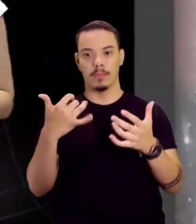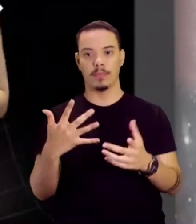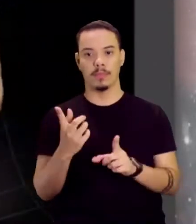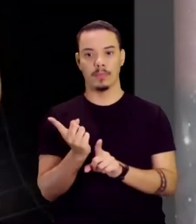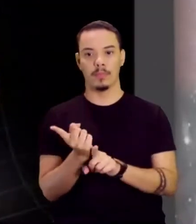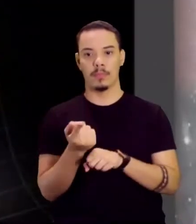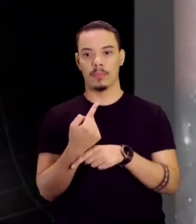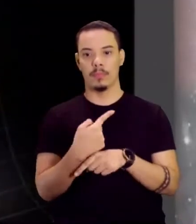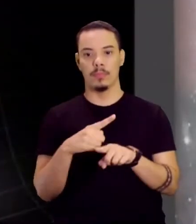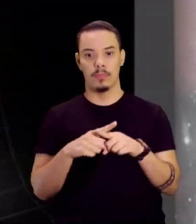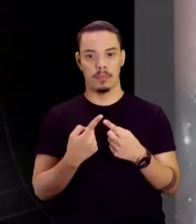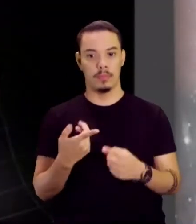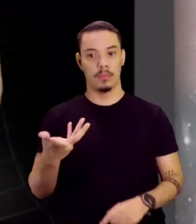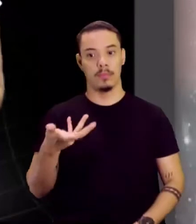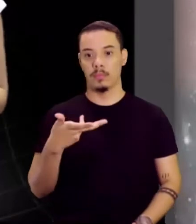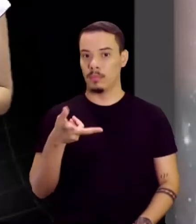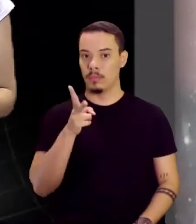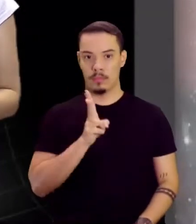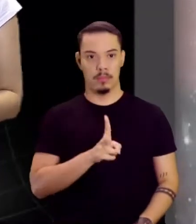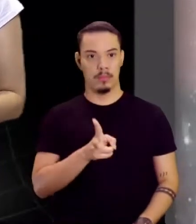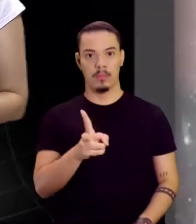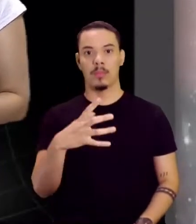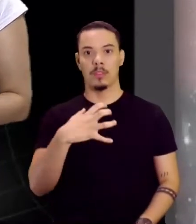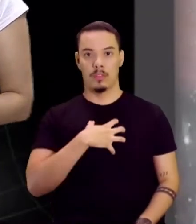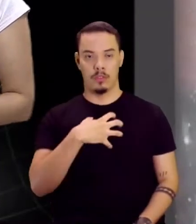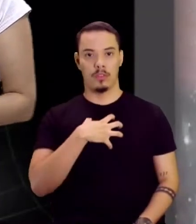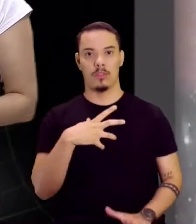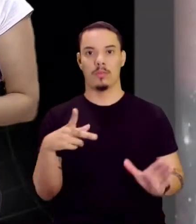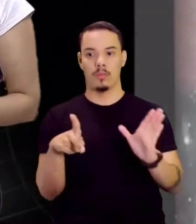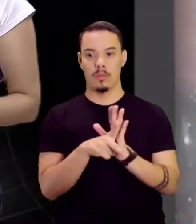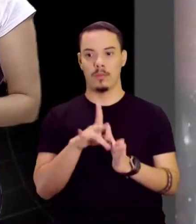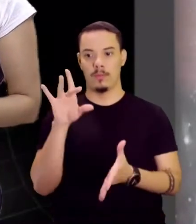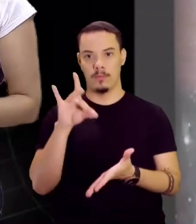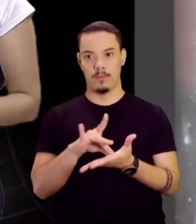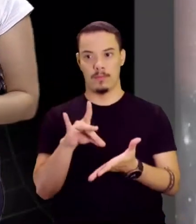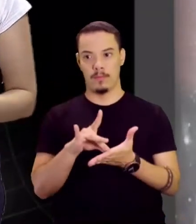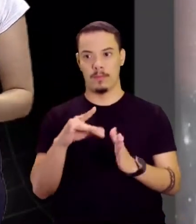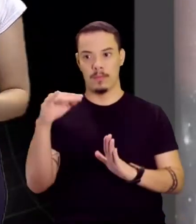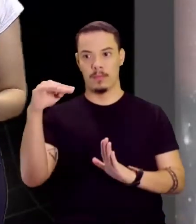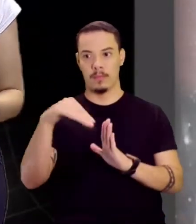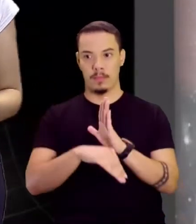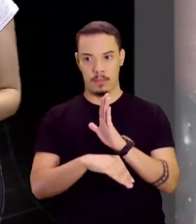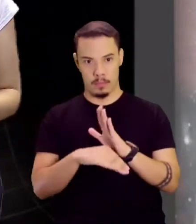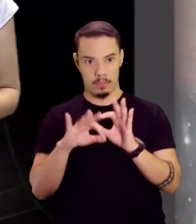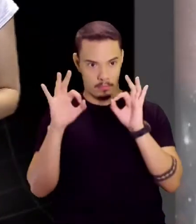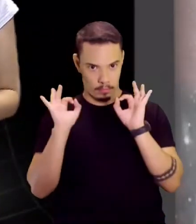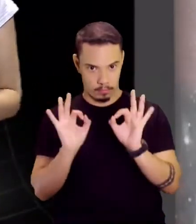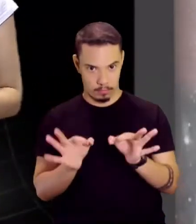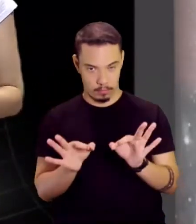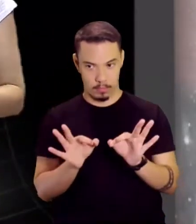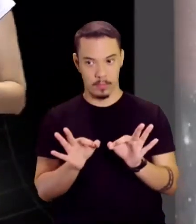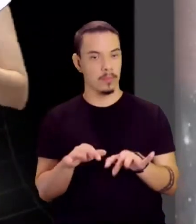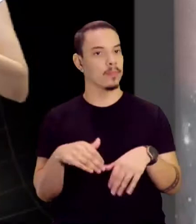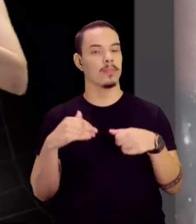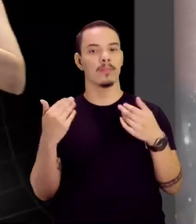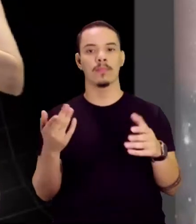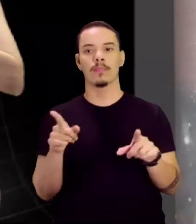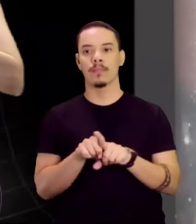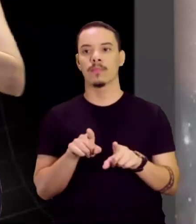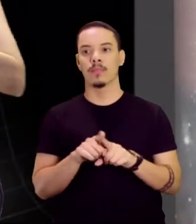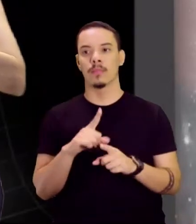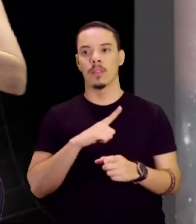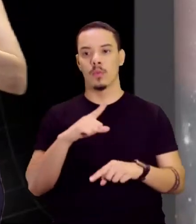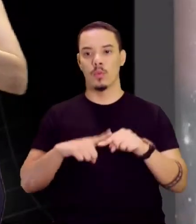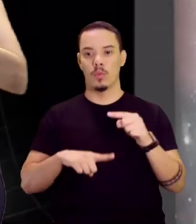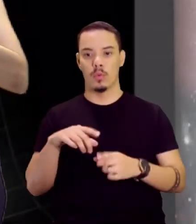só que a aceleração continua no sentido para baixo, né? Exatamente, certo? Então, quando sai o